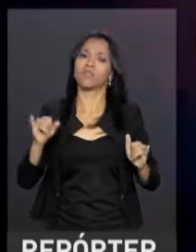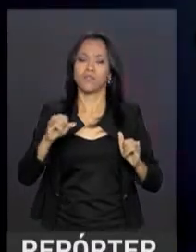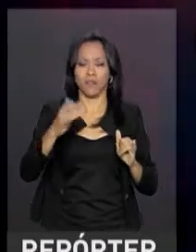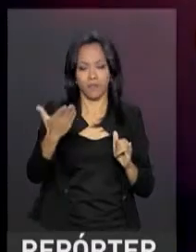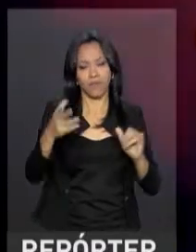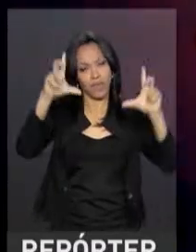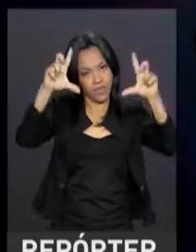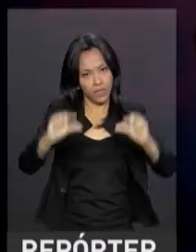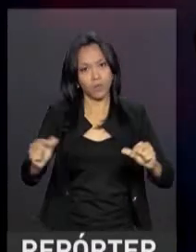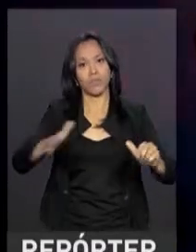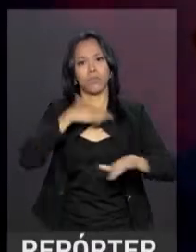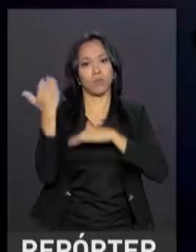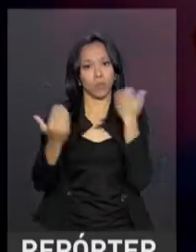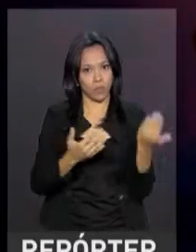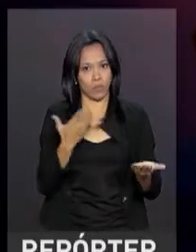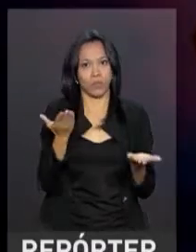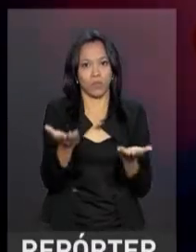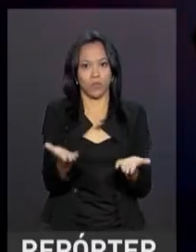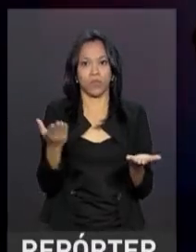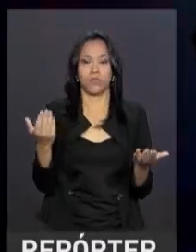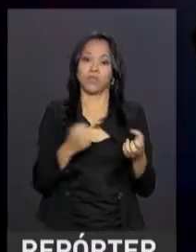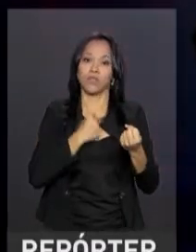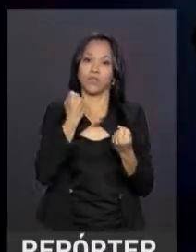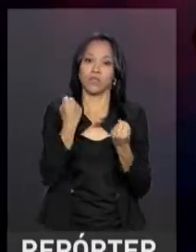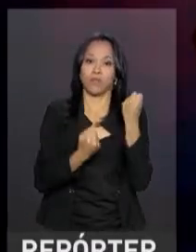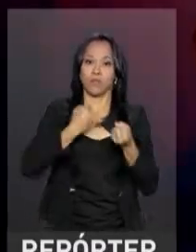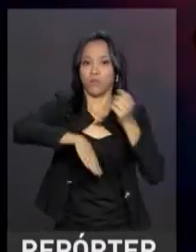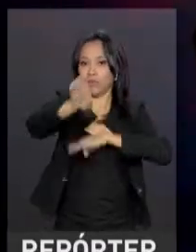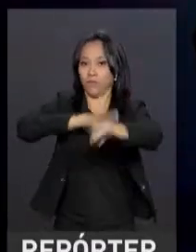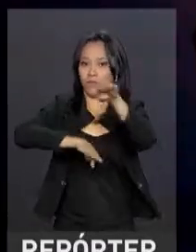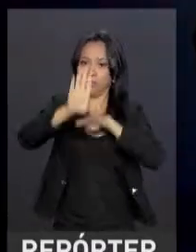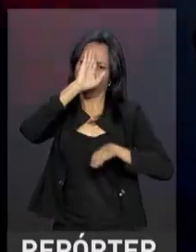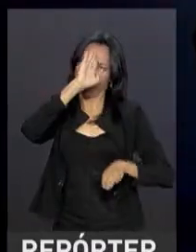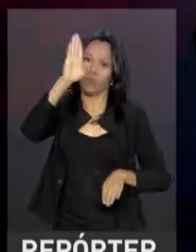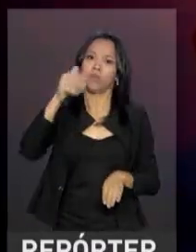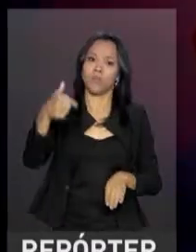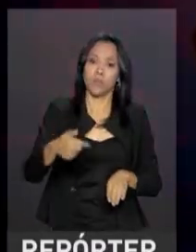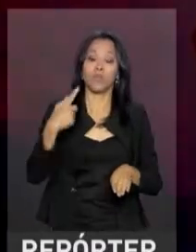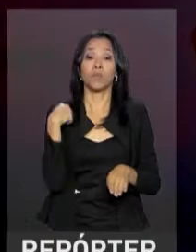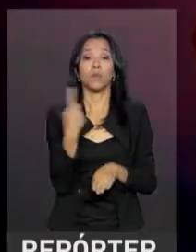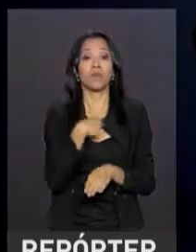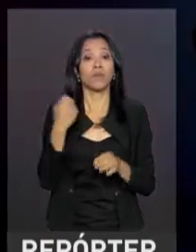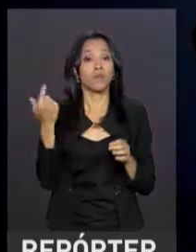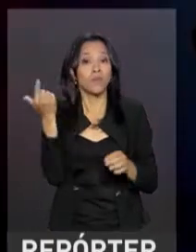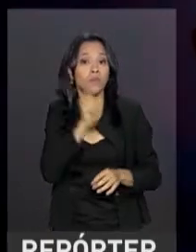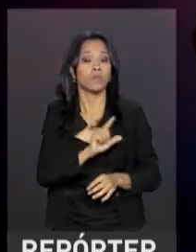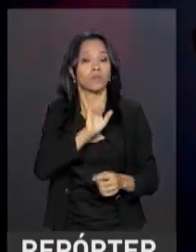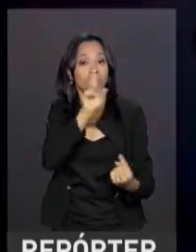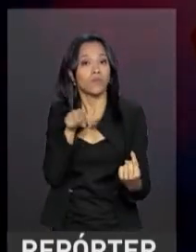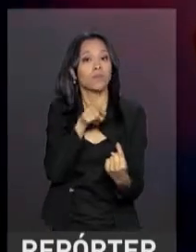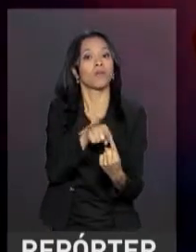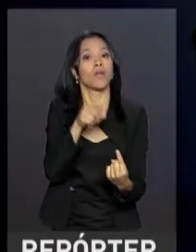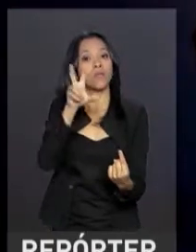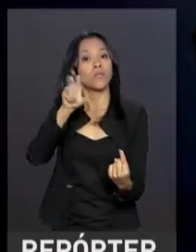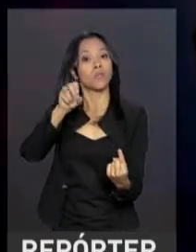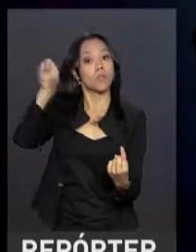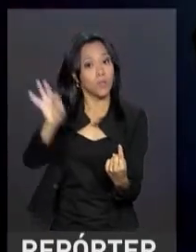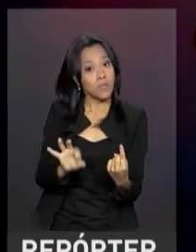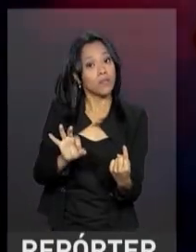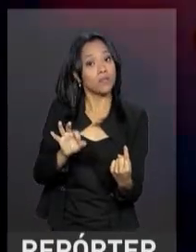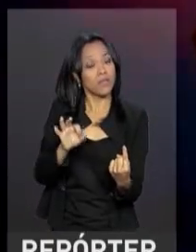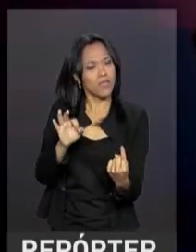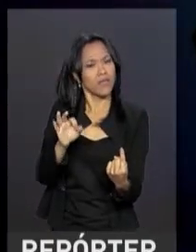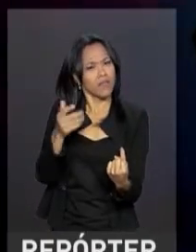a redução de acidentes e, fundamentalmente, a redução de mortes no trânsito. Que a gente possa atingir os 50%, mas que a gente possa ir